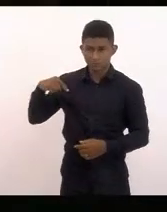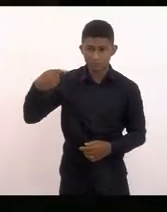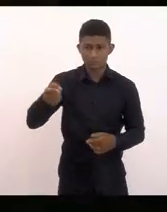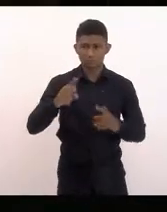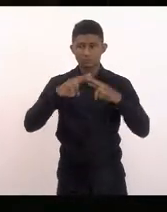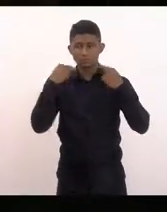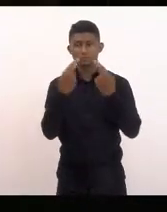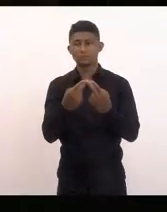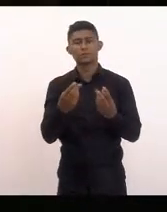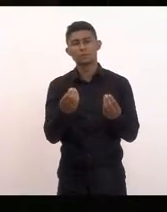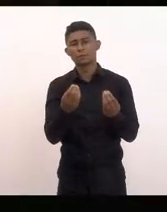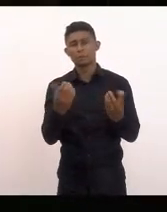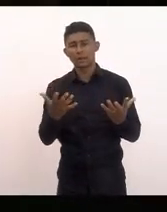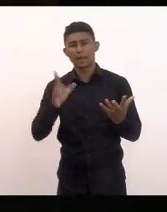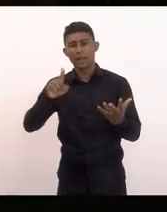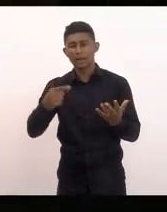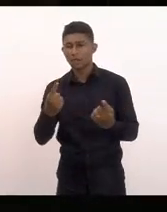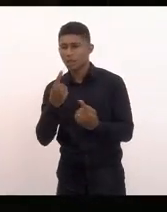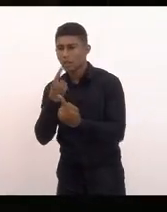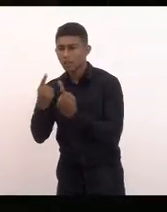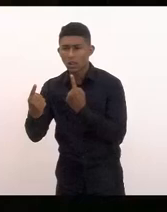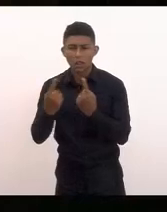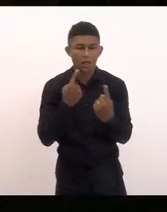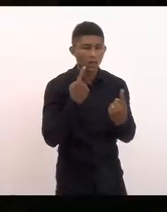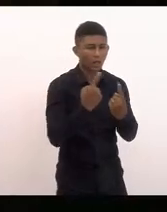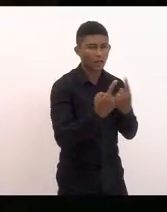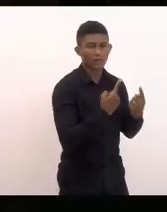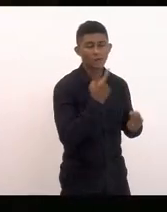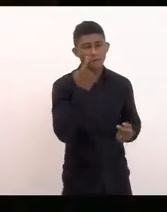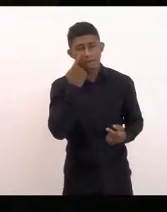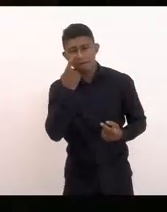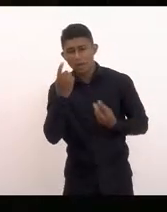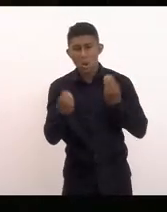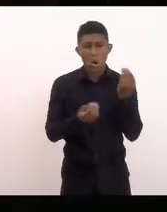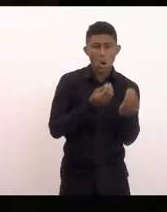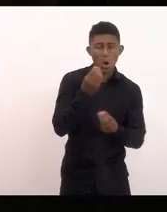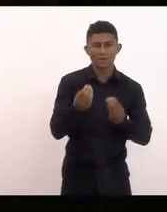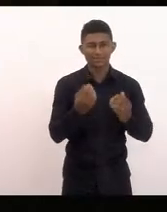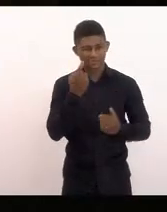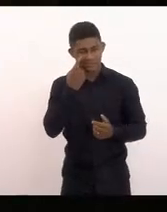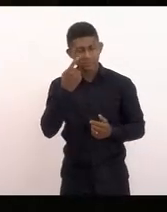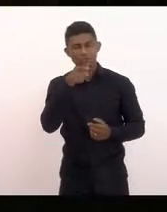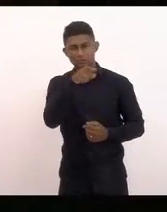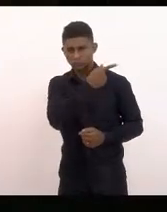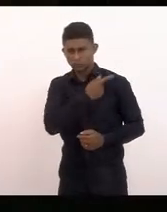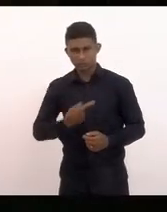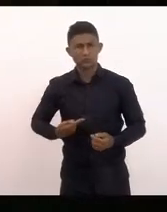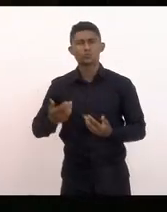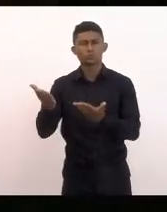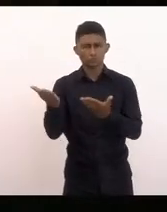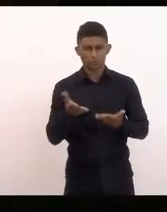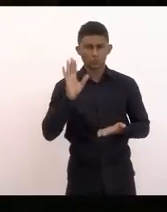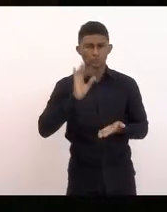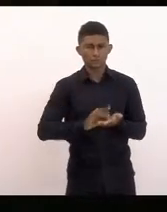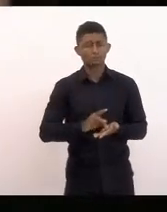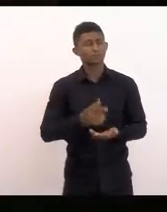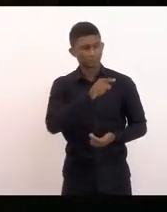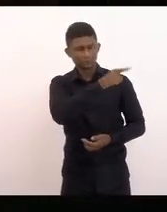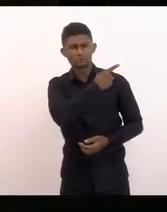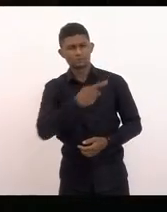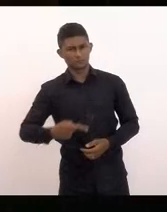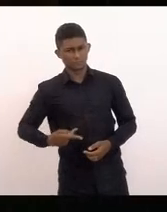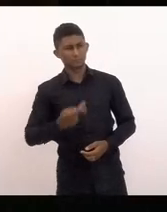para justamente alinhar as possibilidades. O governador, de fato, o presidente tem razão,